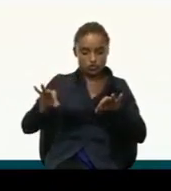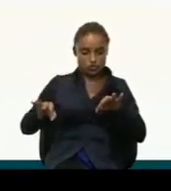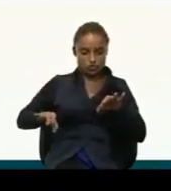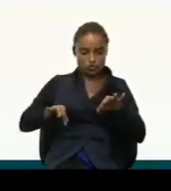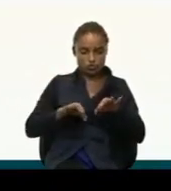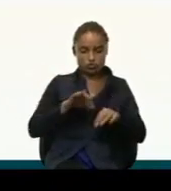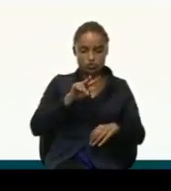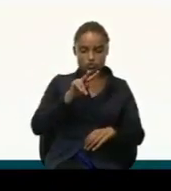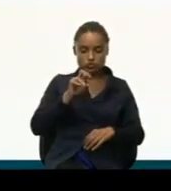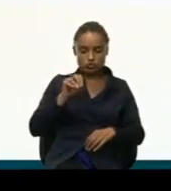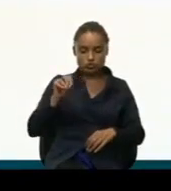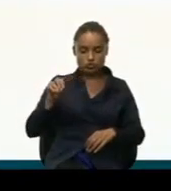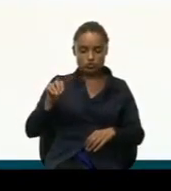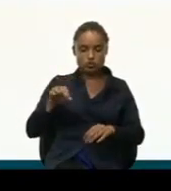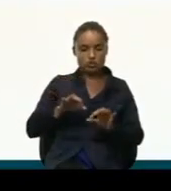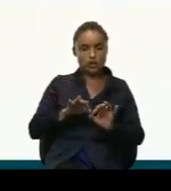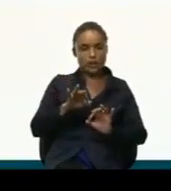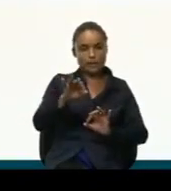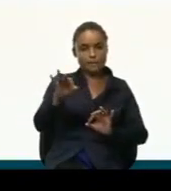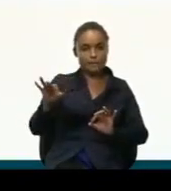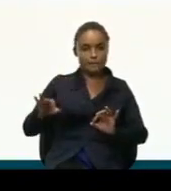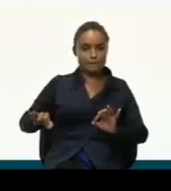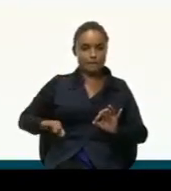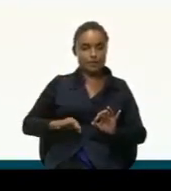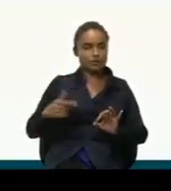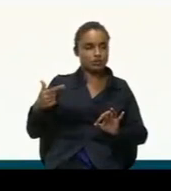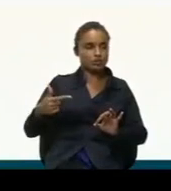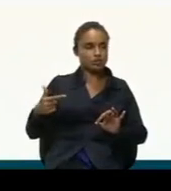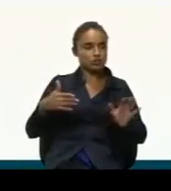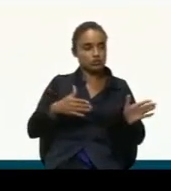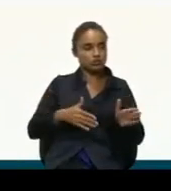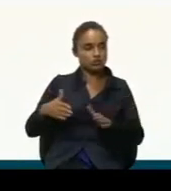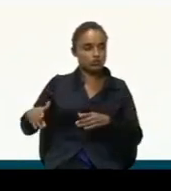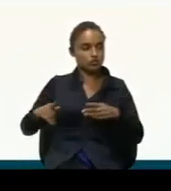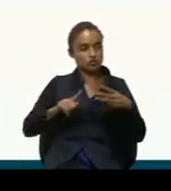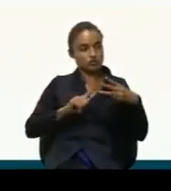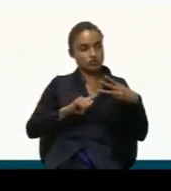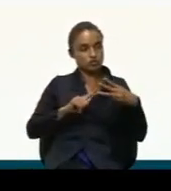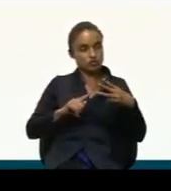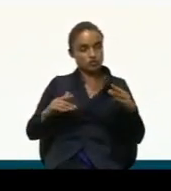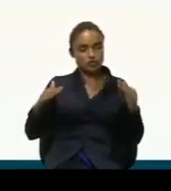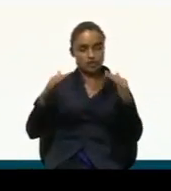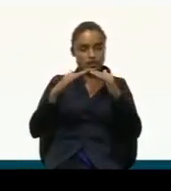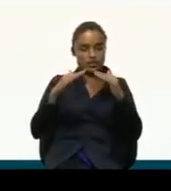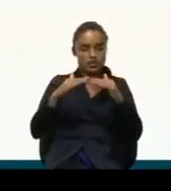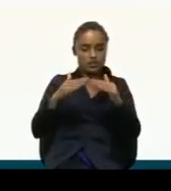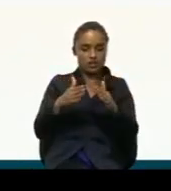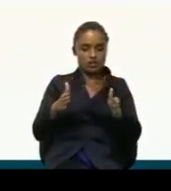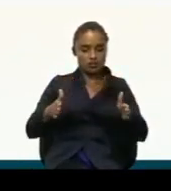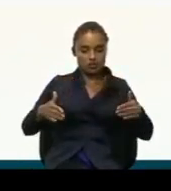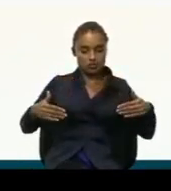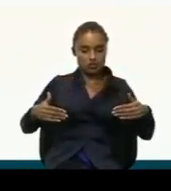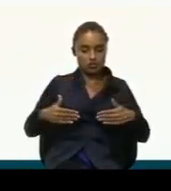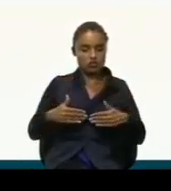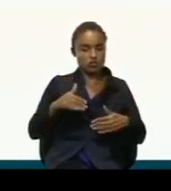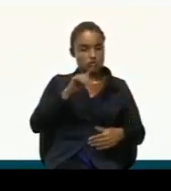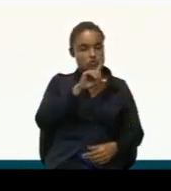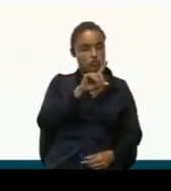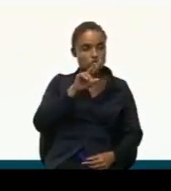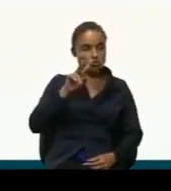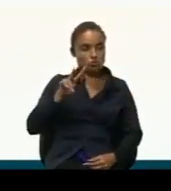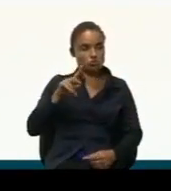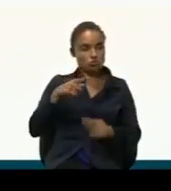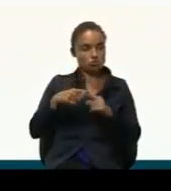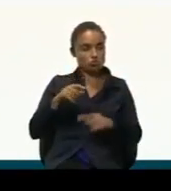metros quadrados. A residência a ser construída tem um formato retangular de 12 por 8,